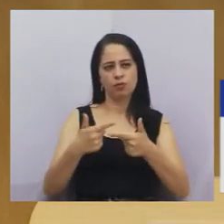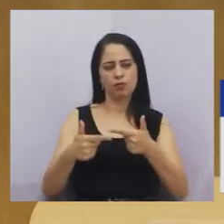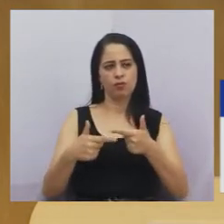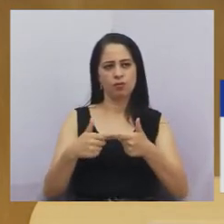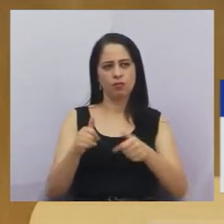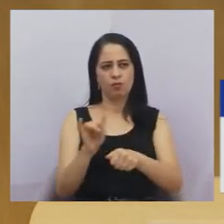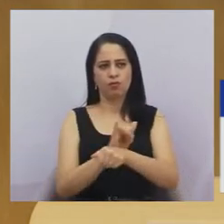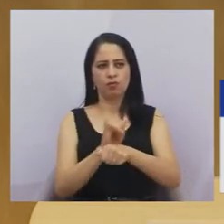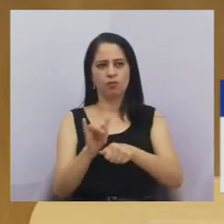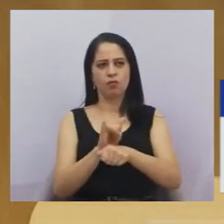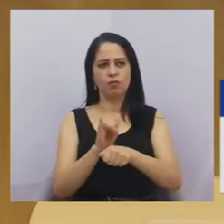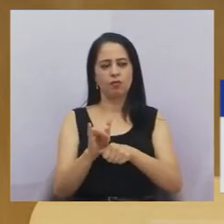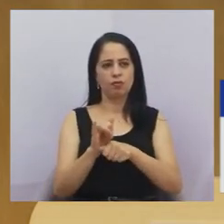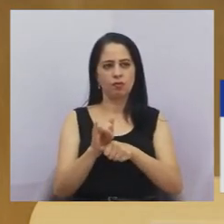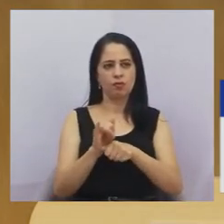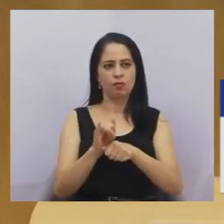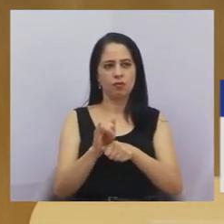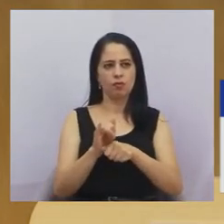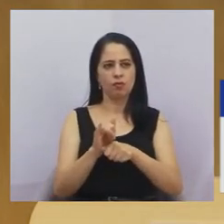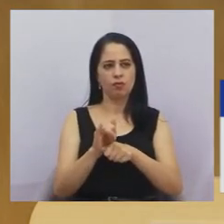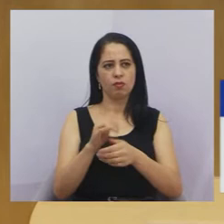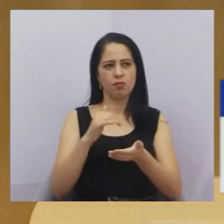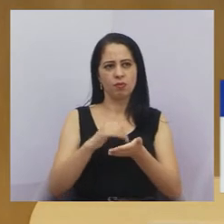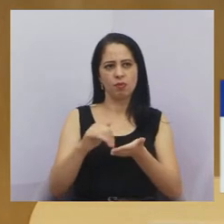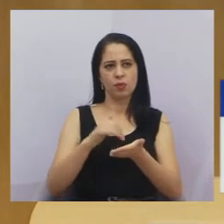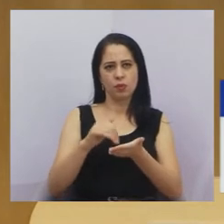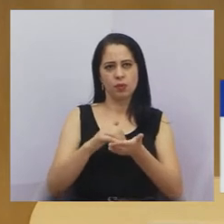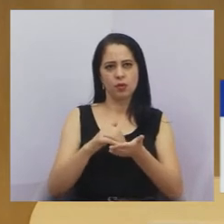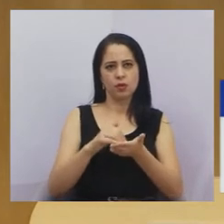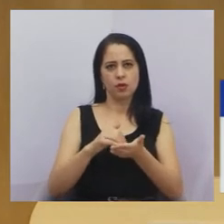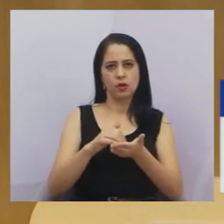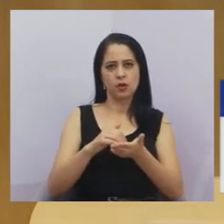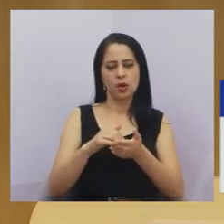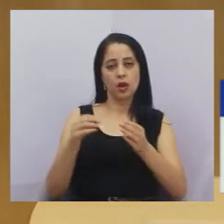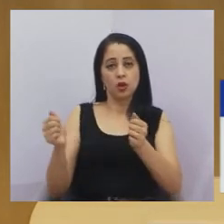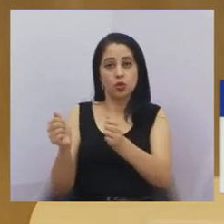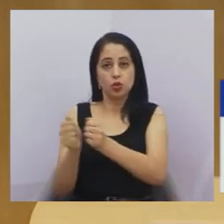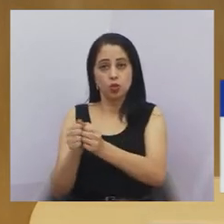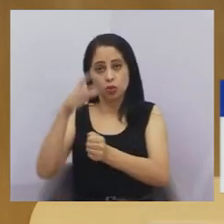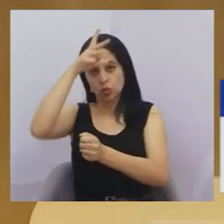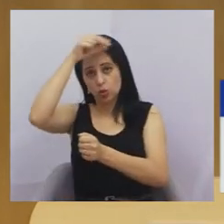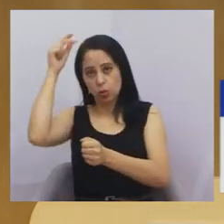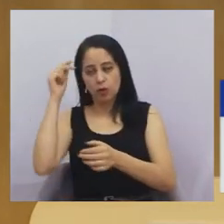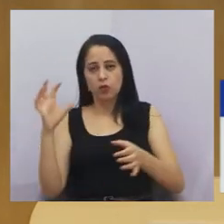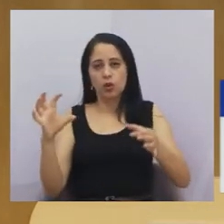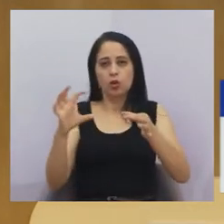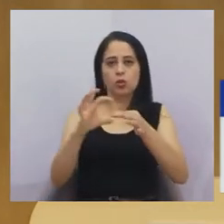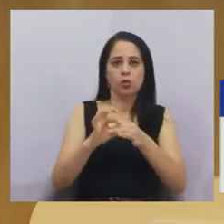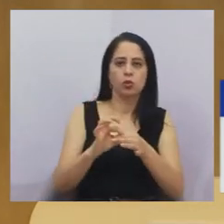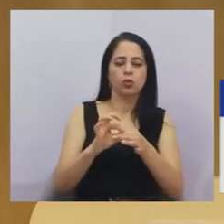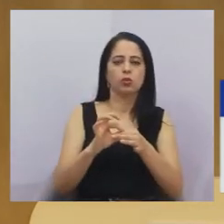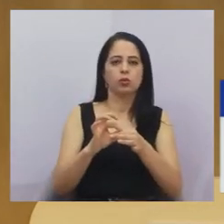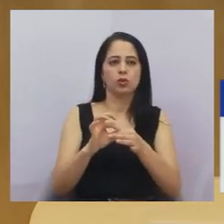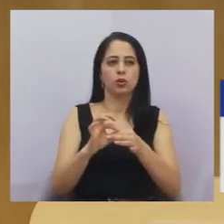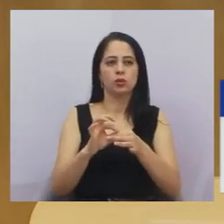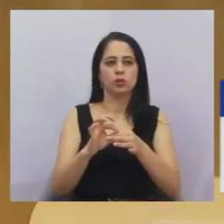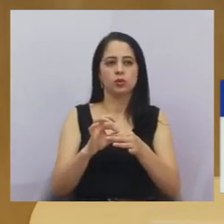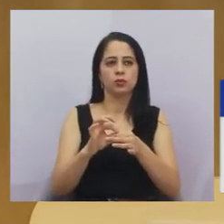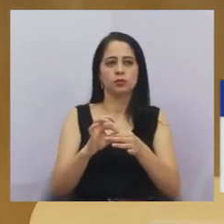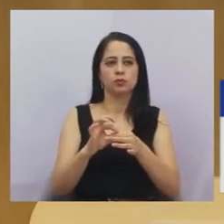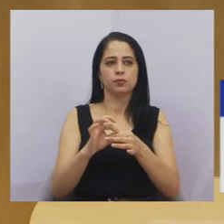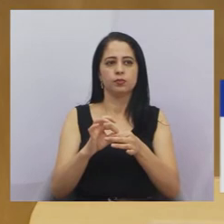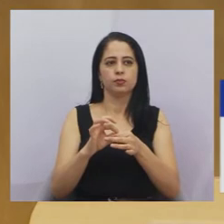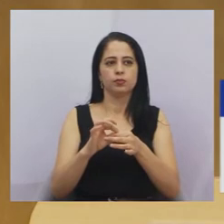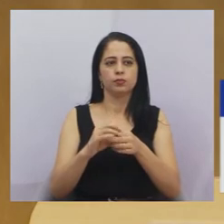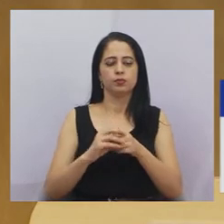que a subsecretaria será vinculada diretamente ao gabinete do prefeito até que se ganhe corpo e possa ser.